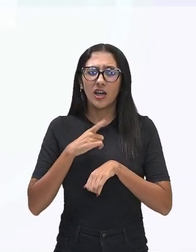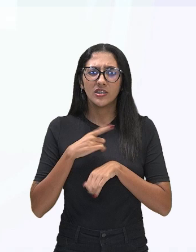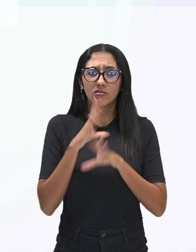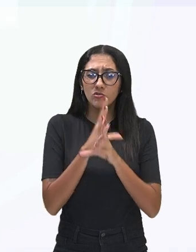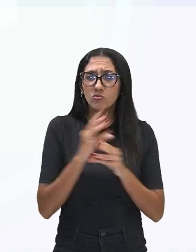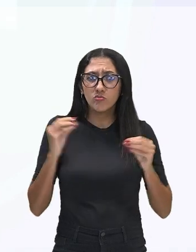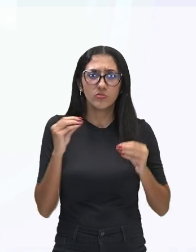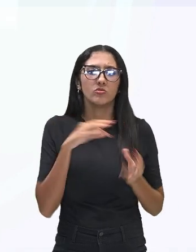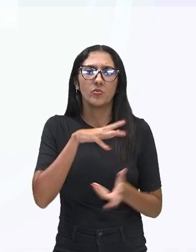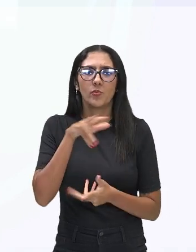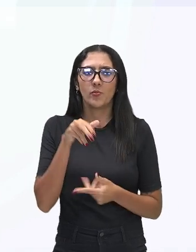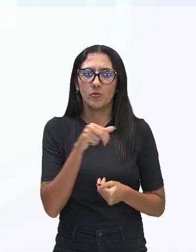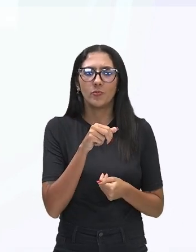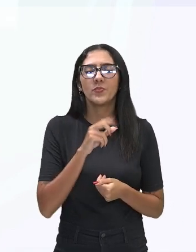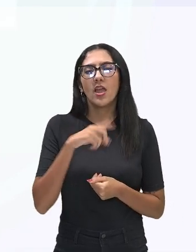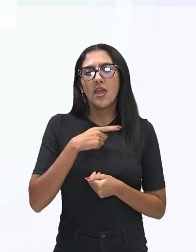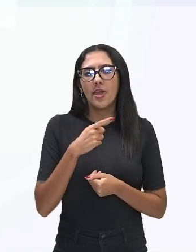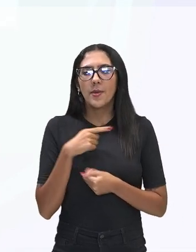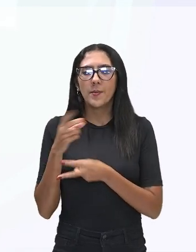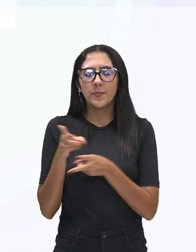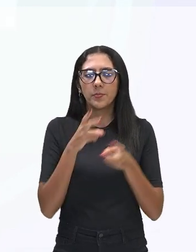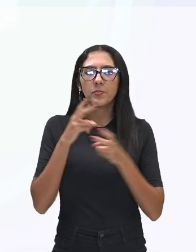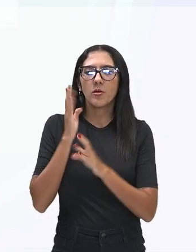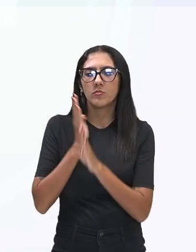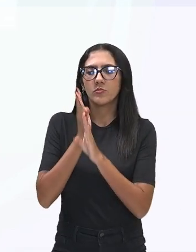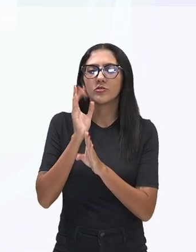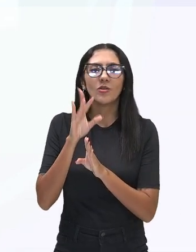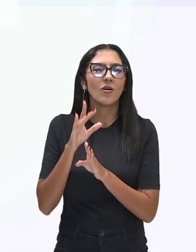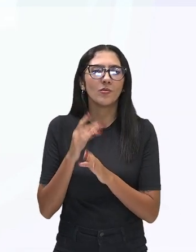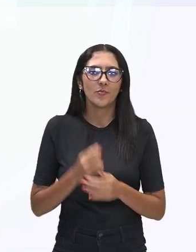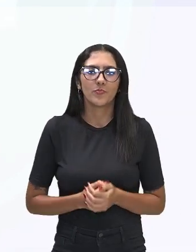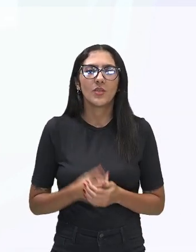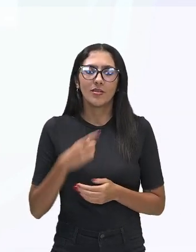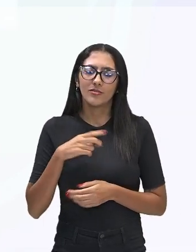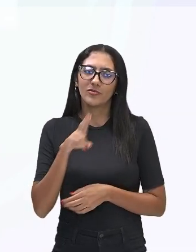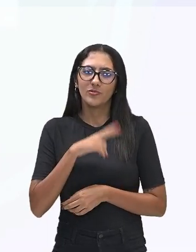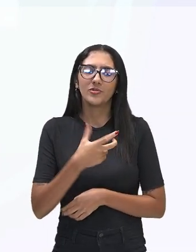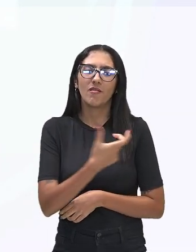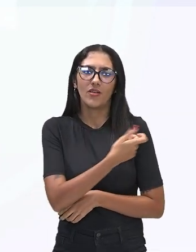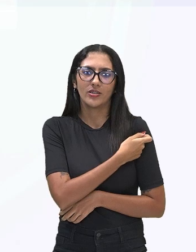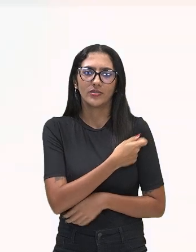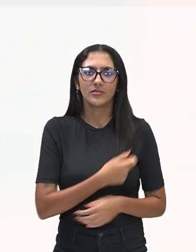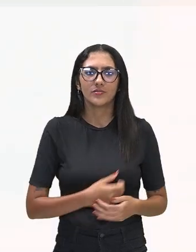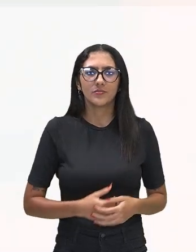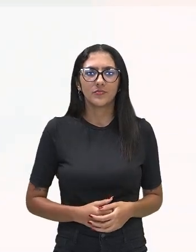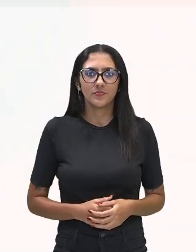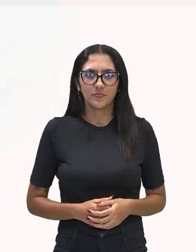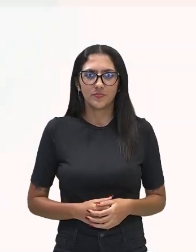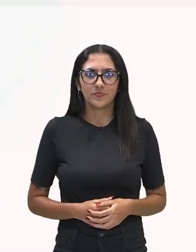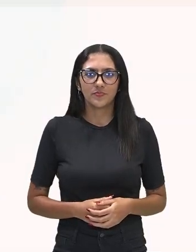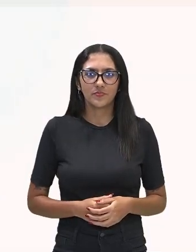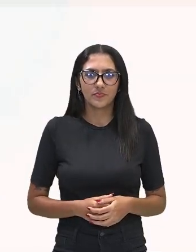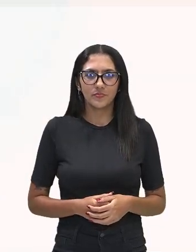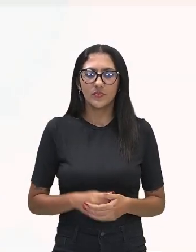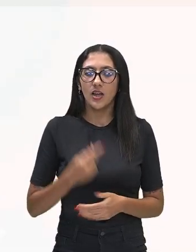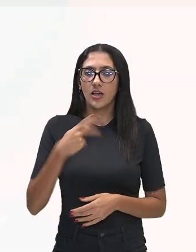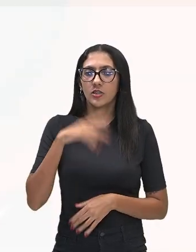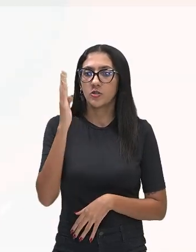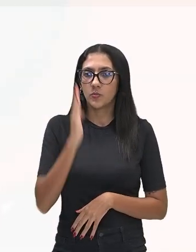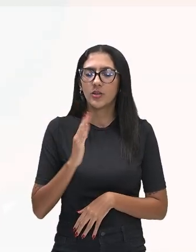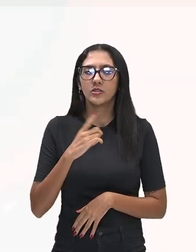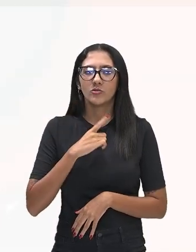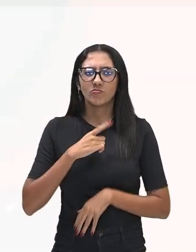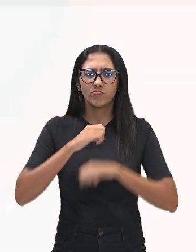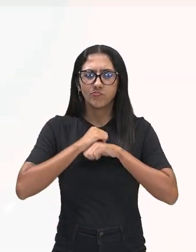todo o mundo, e esse resultado só foi possível graças à vacina. No Brasil, a vacinação em